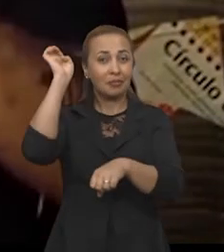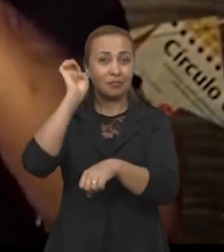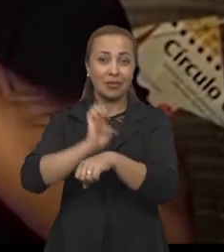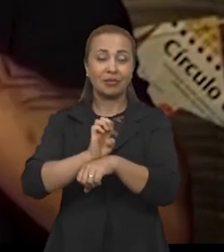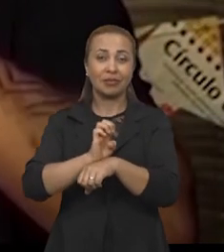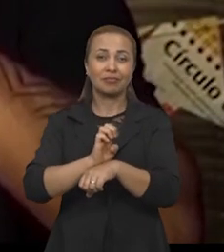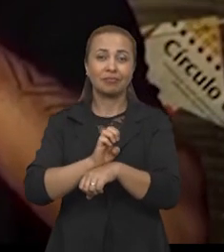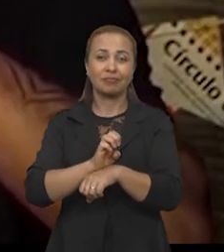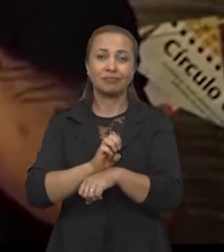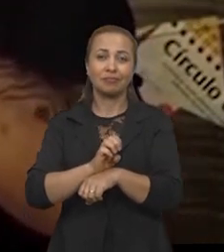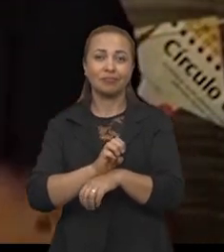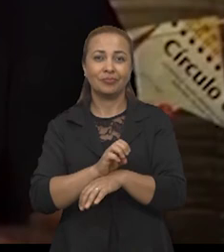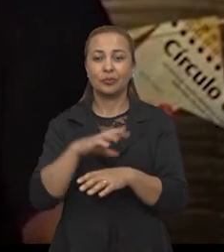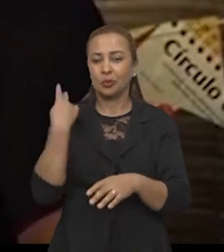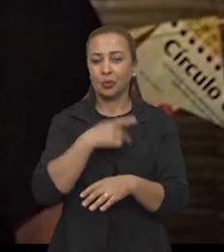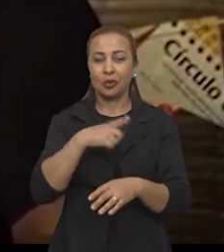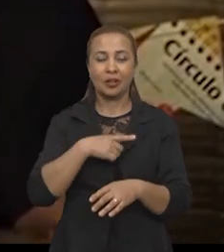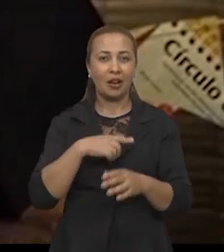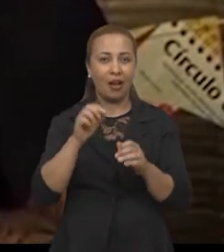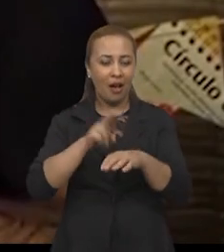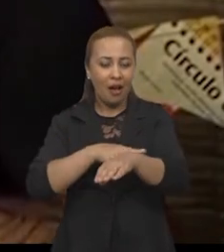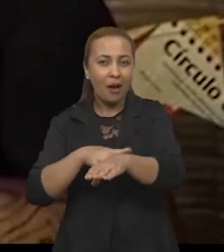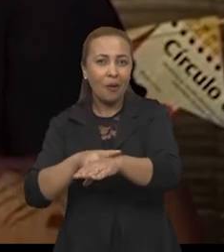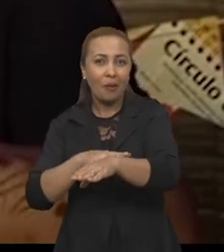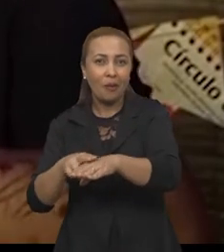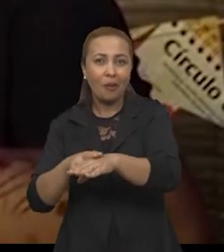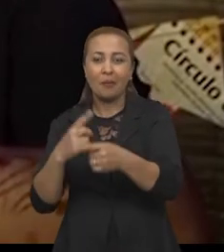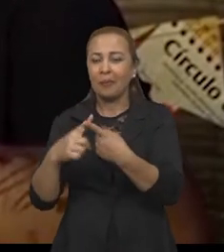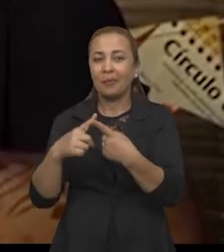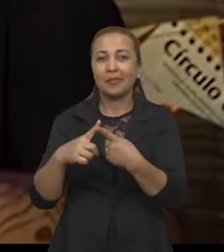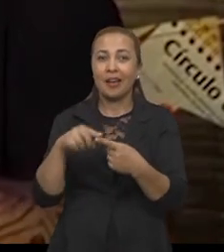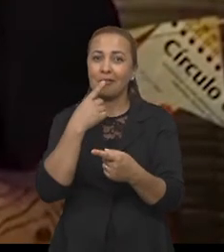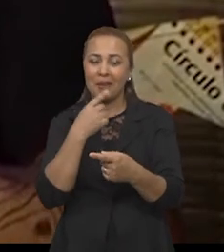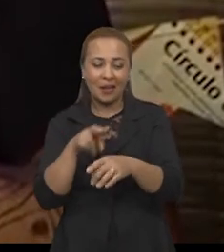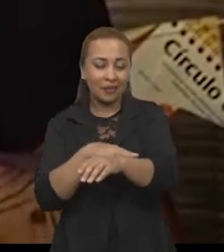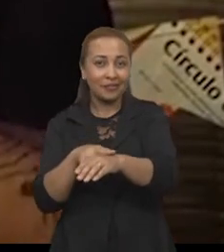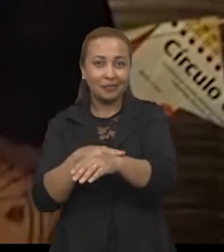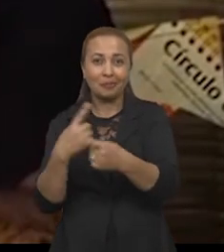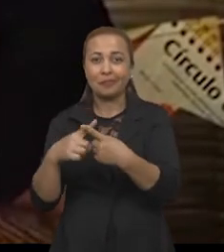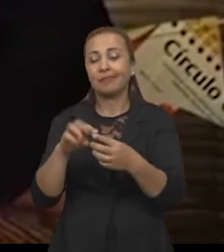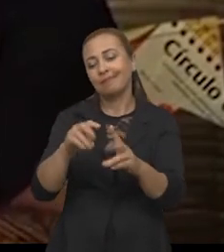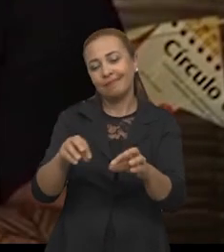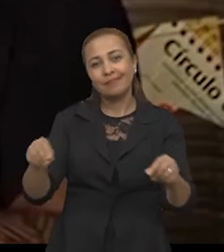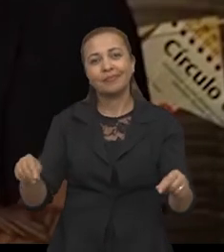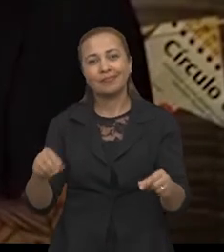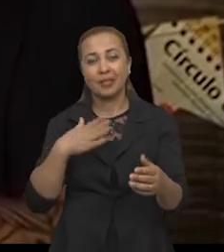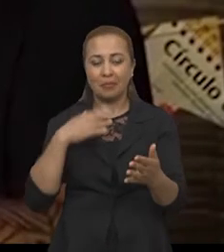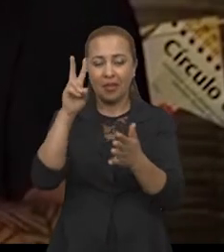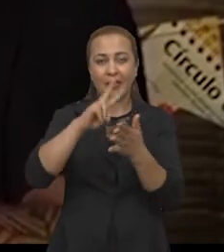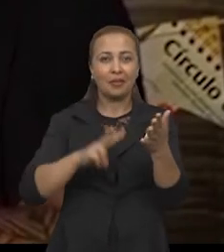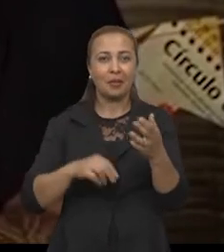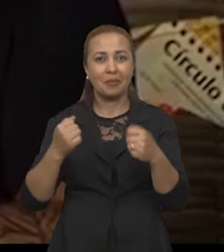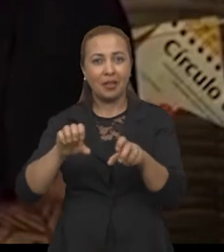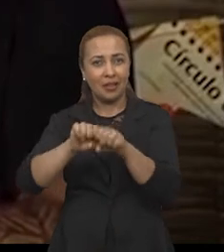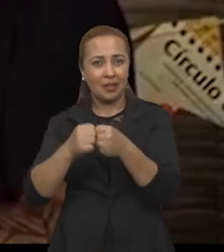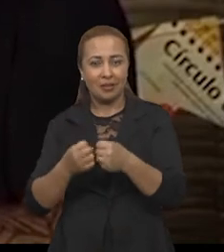Nosso direito é originário, né? Conforme eu disse, nós temos essa cor porque nós somos a terra. Então, na minha leitura, há uma